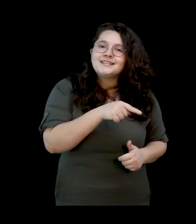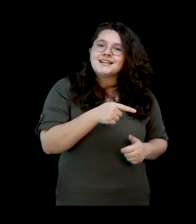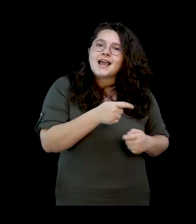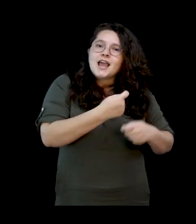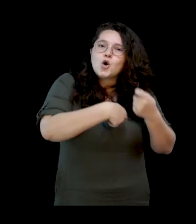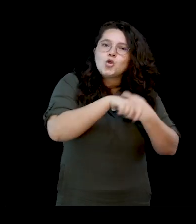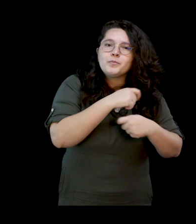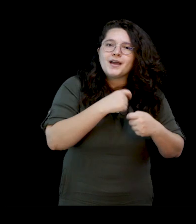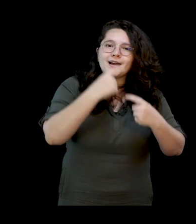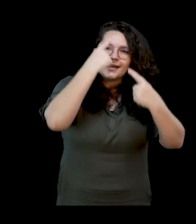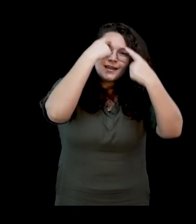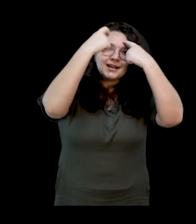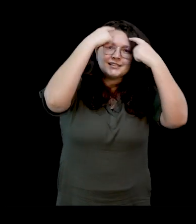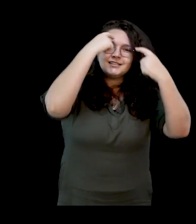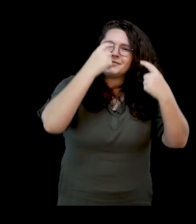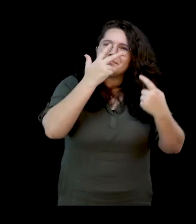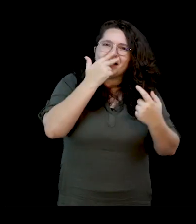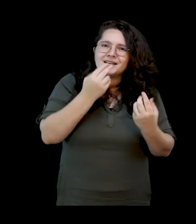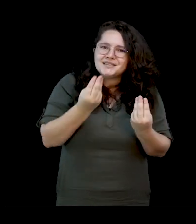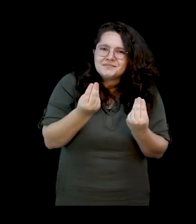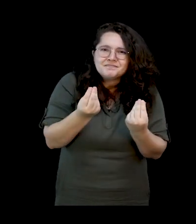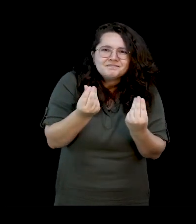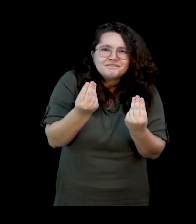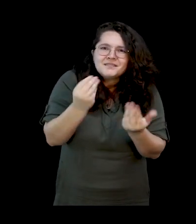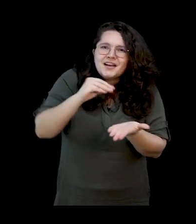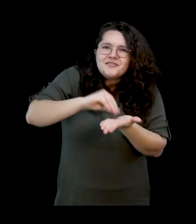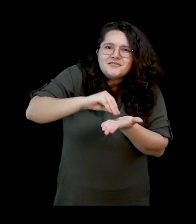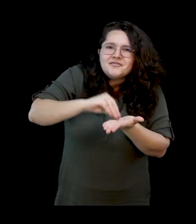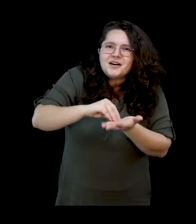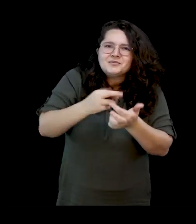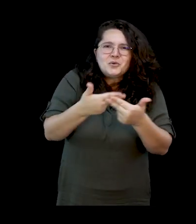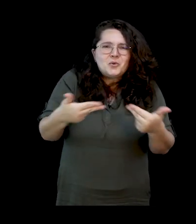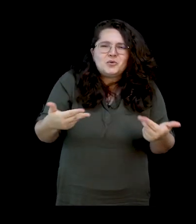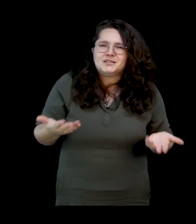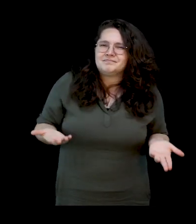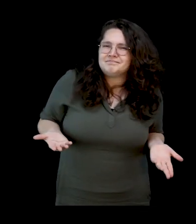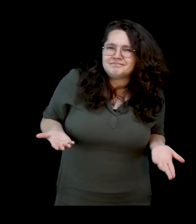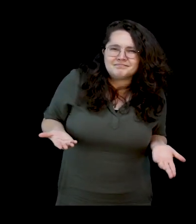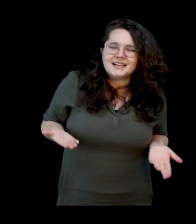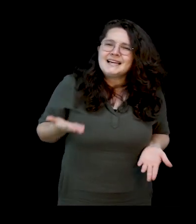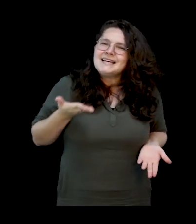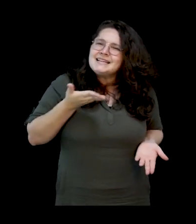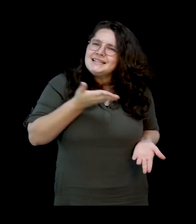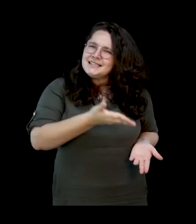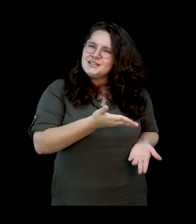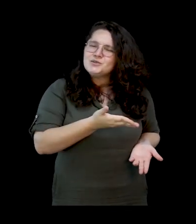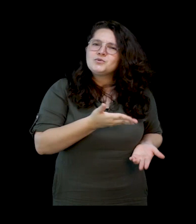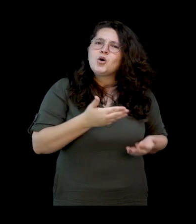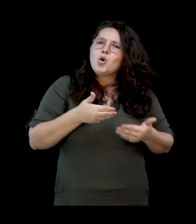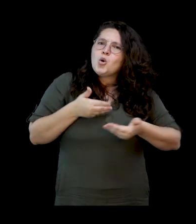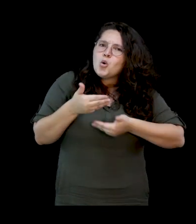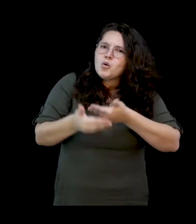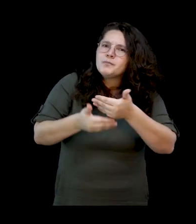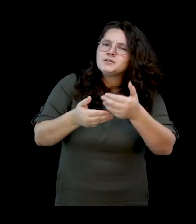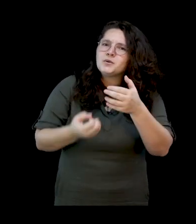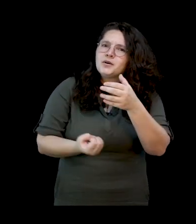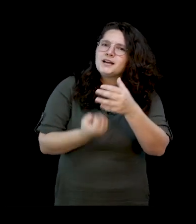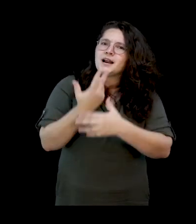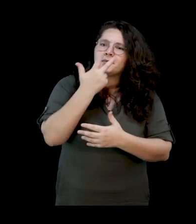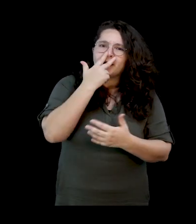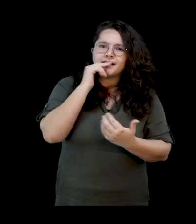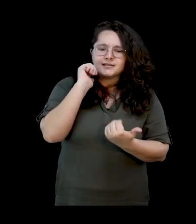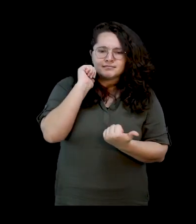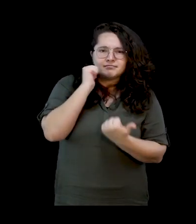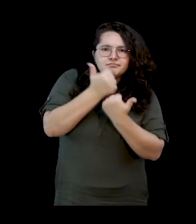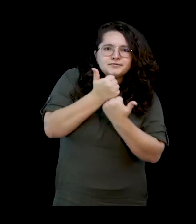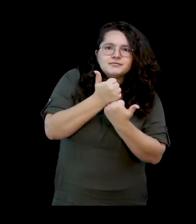como esta de economia criativa, que não tem nem pé nem cabeça, não? A etiqueta economia criativa está